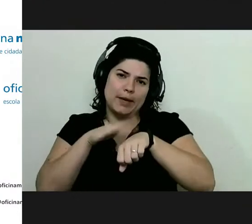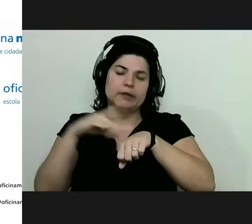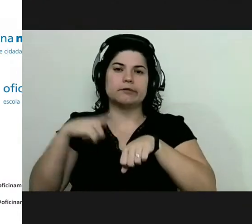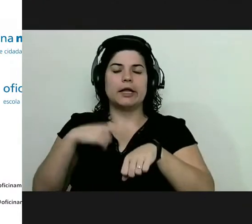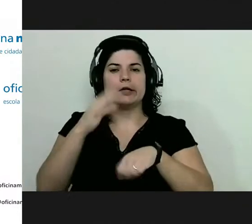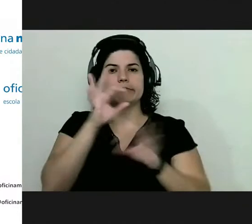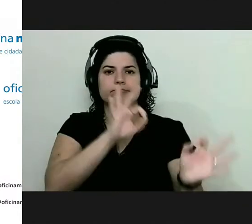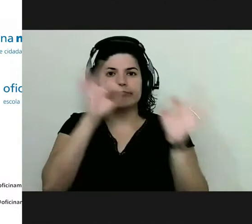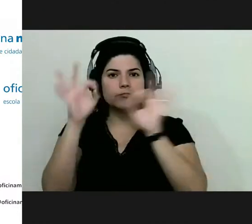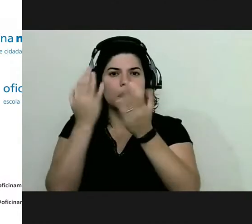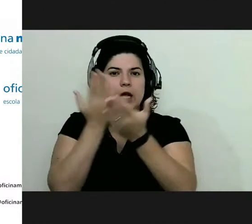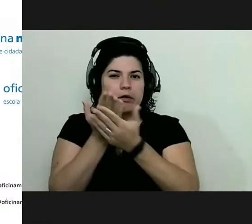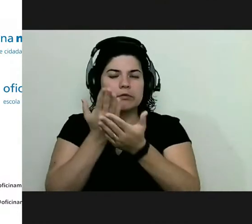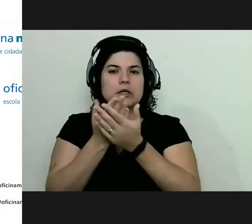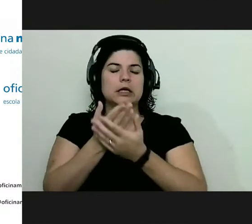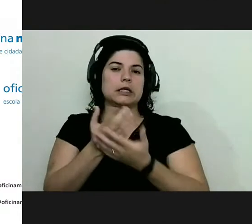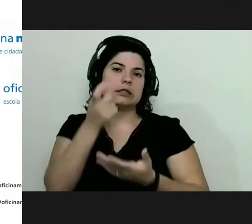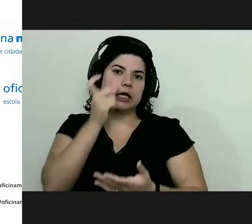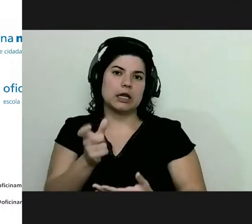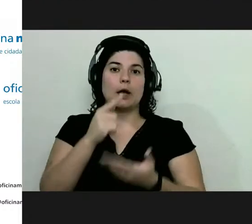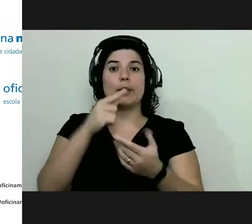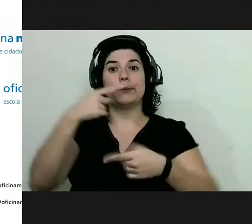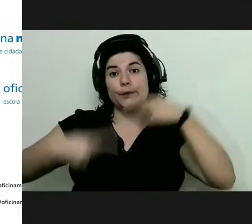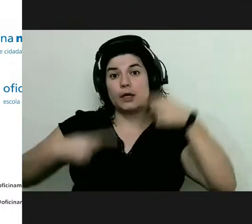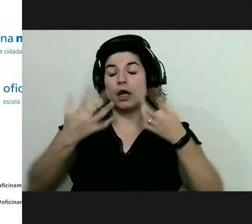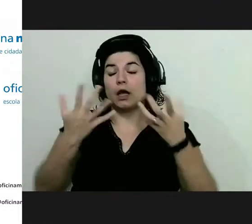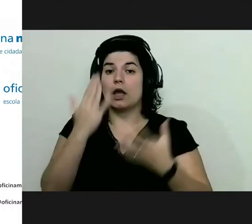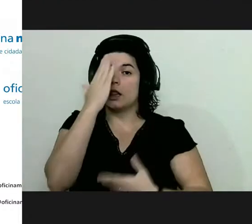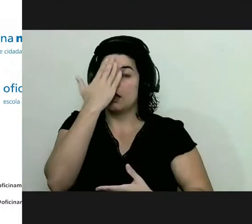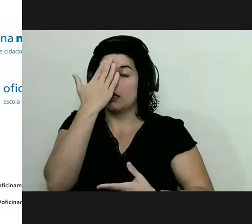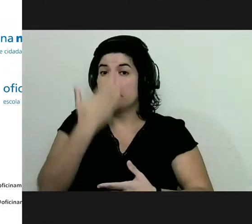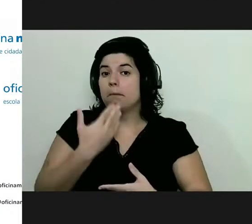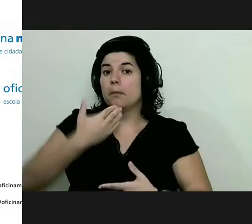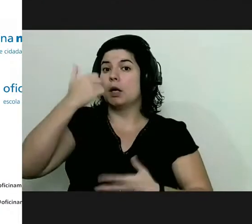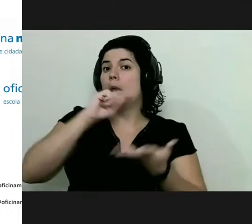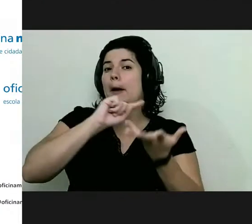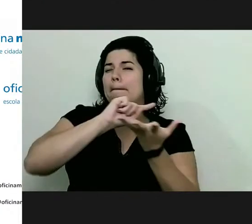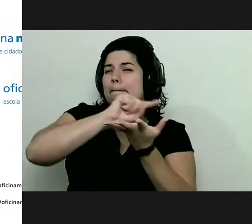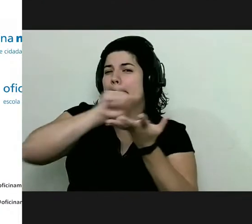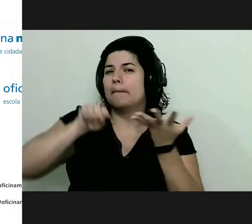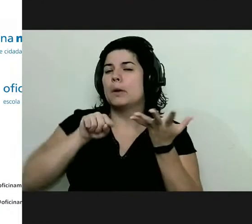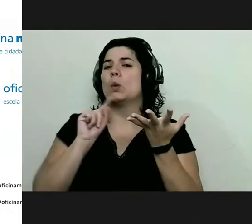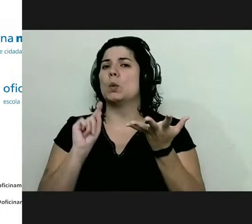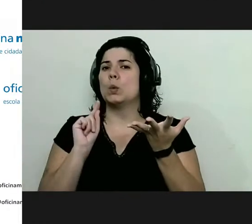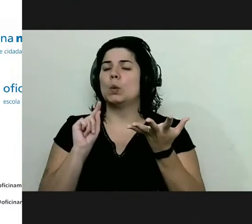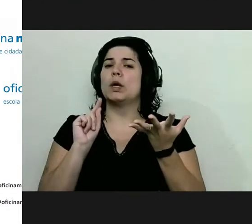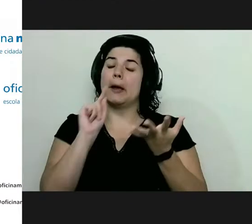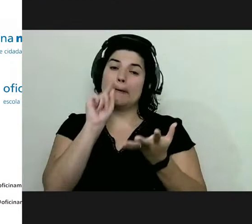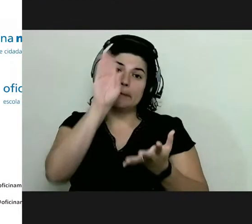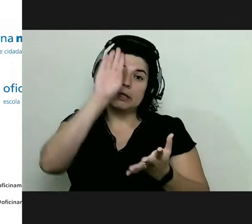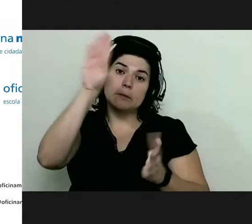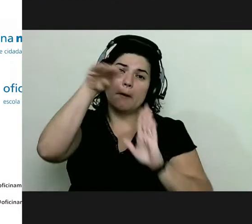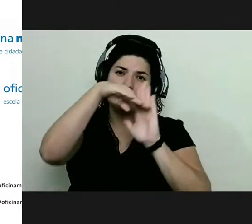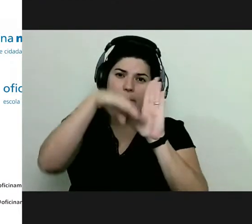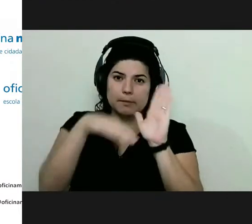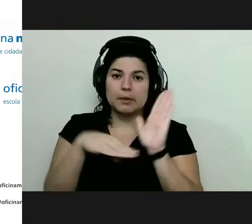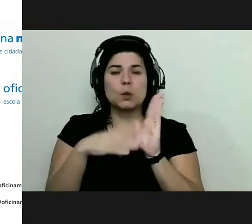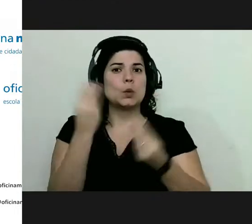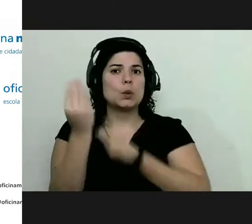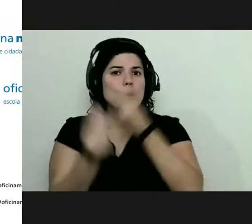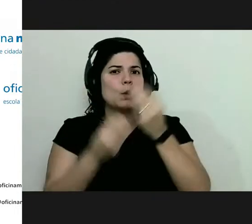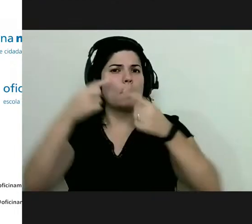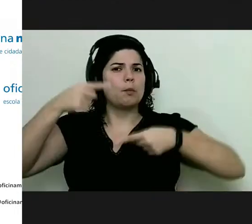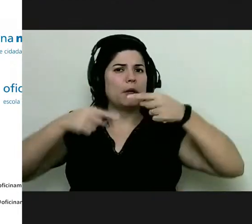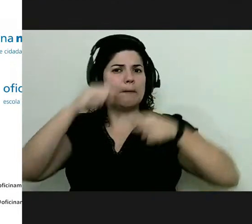vídeo essa aula que está interessado em política que é compreender um pouco melhor acerca de alguns aspectos elementares fundamentais do funcionamento